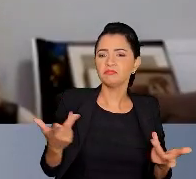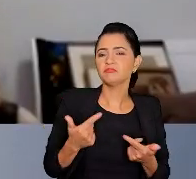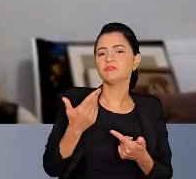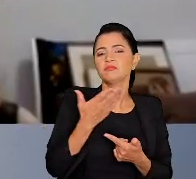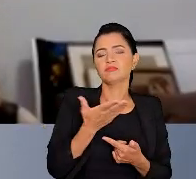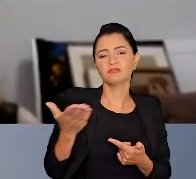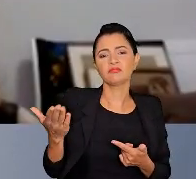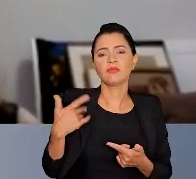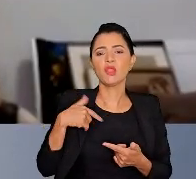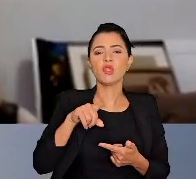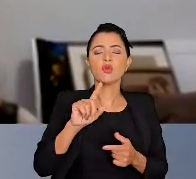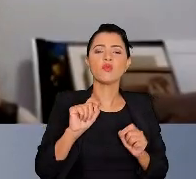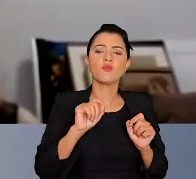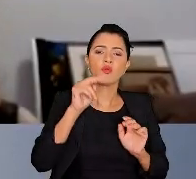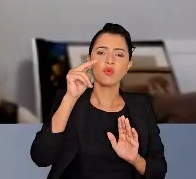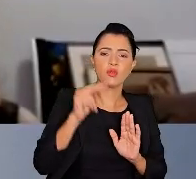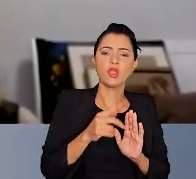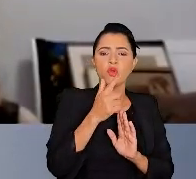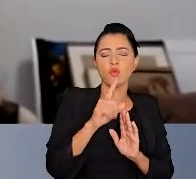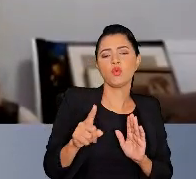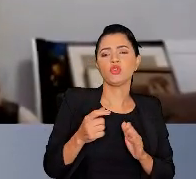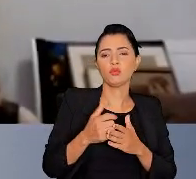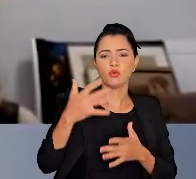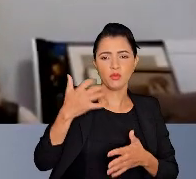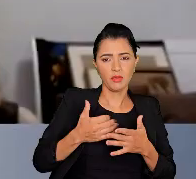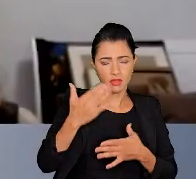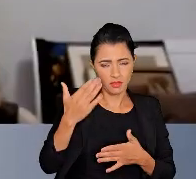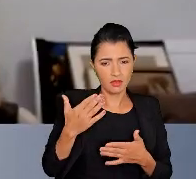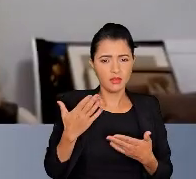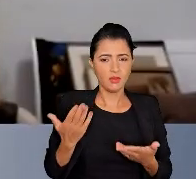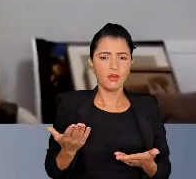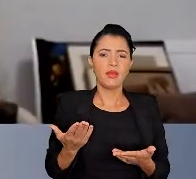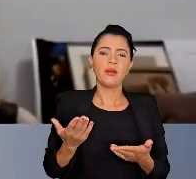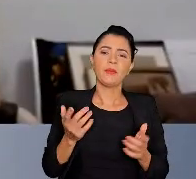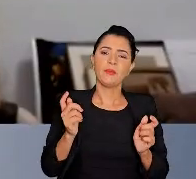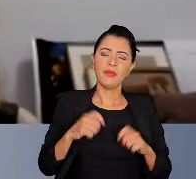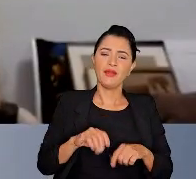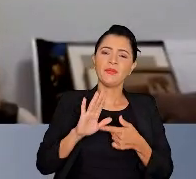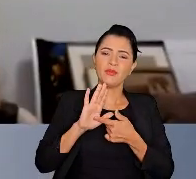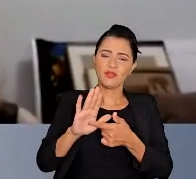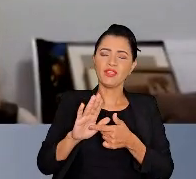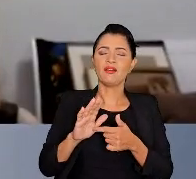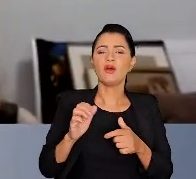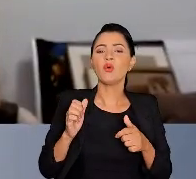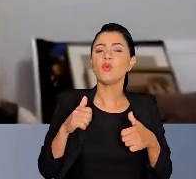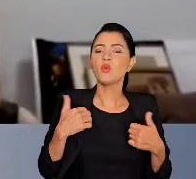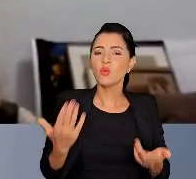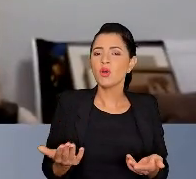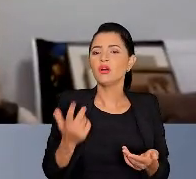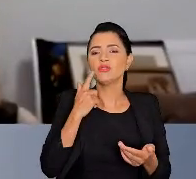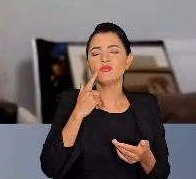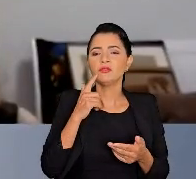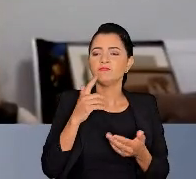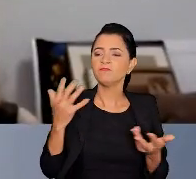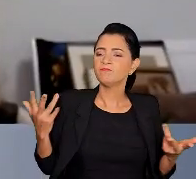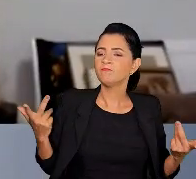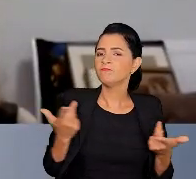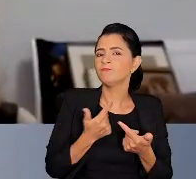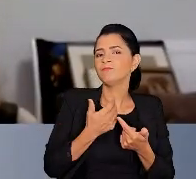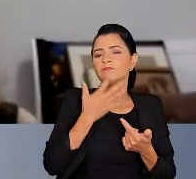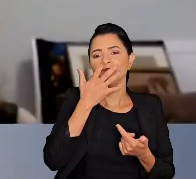eu vou apenas ler os últimos comentários para demonstrar o quanto foi rica e bem